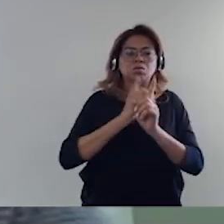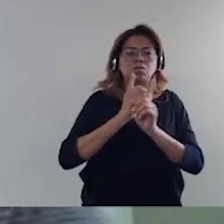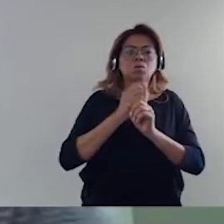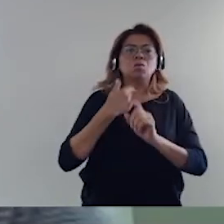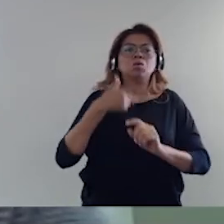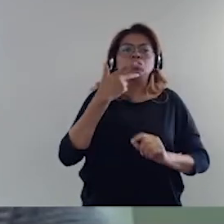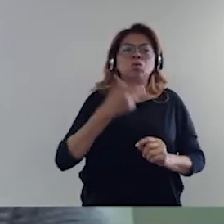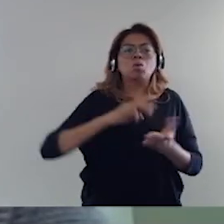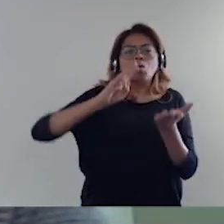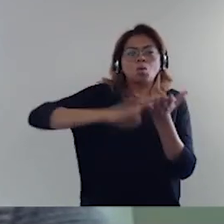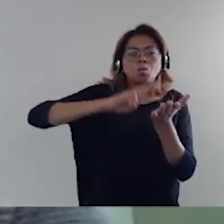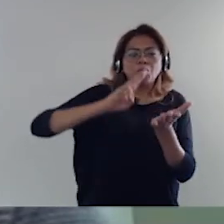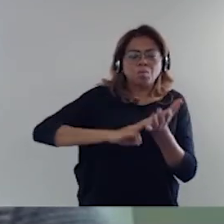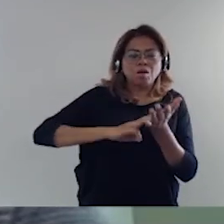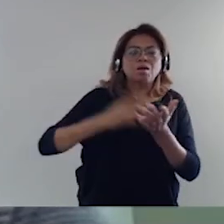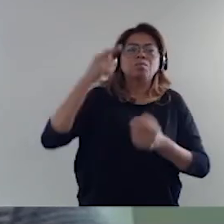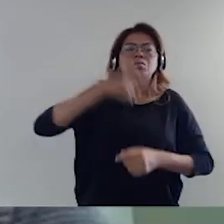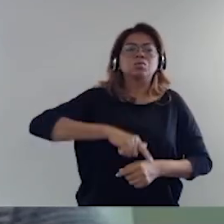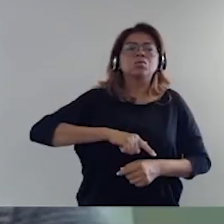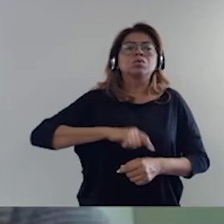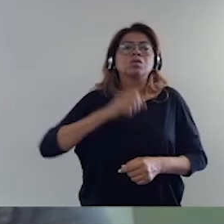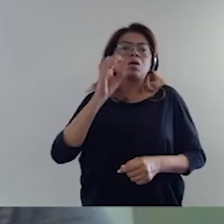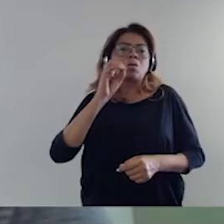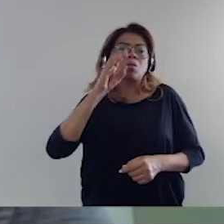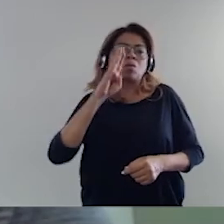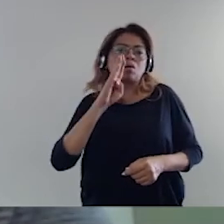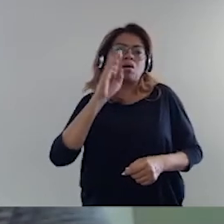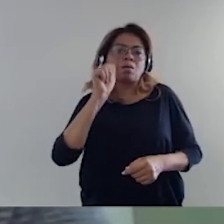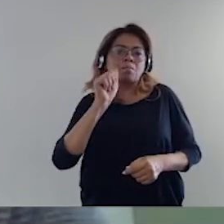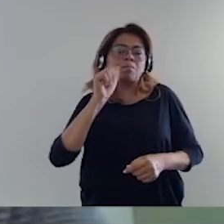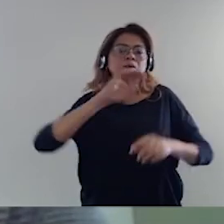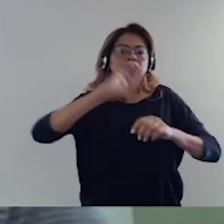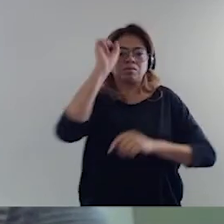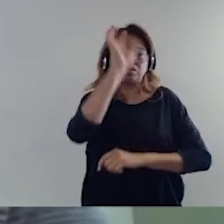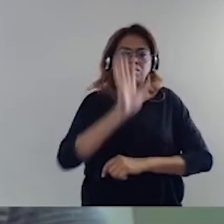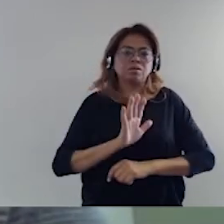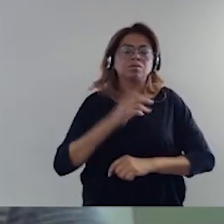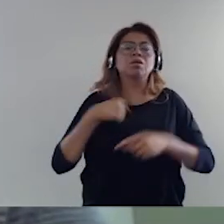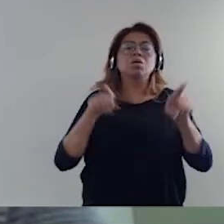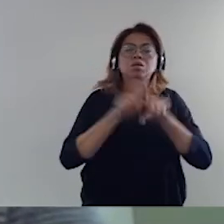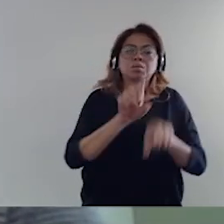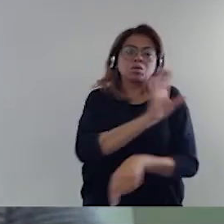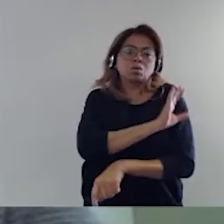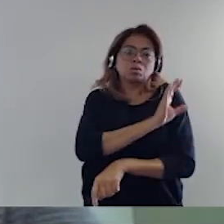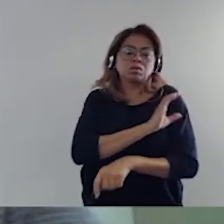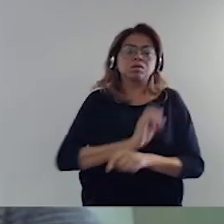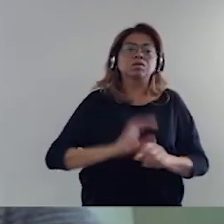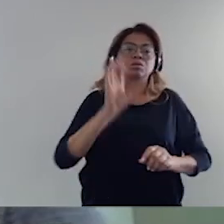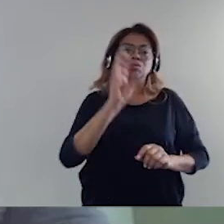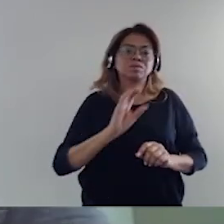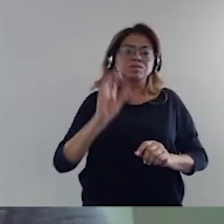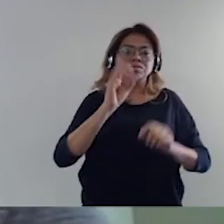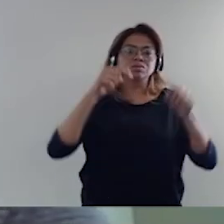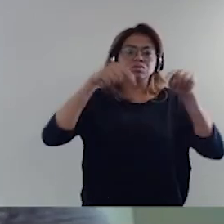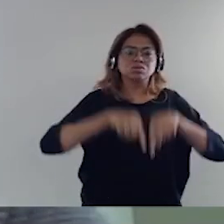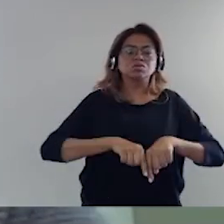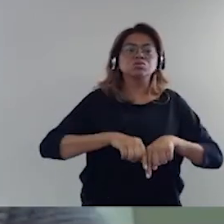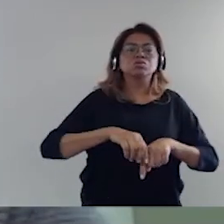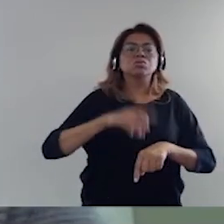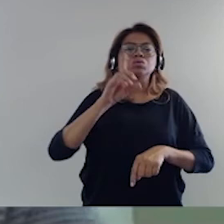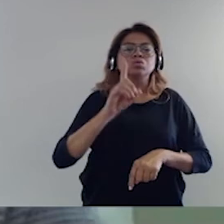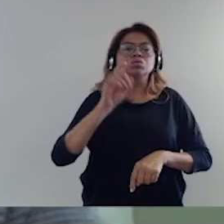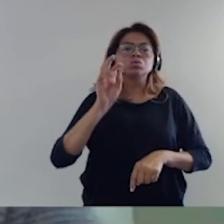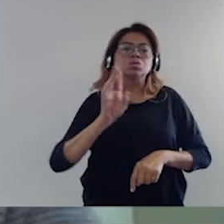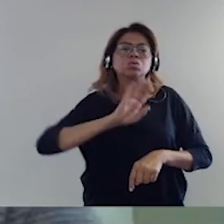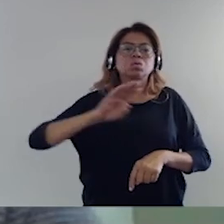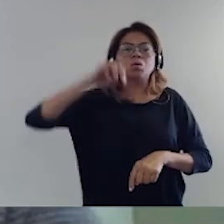membro honorário vitalício da OAB Nacional e coordenador científico do Congresso Digital, Dr. Marcos